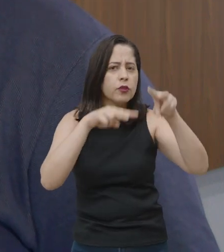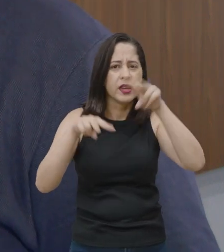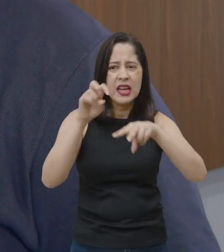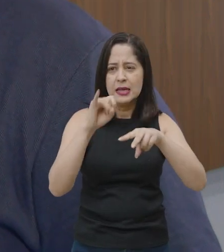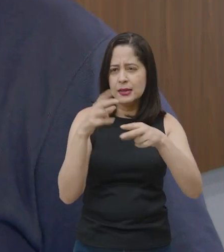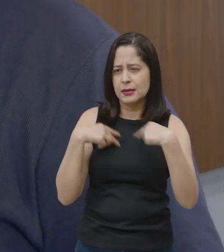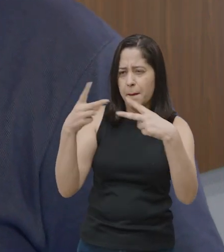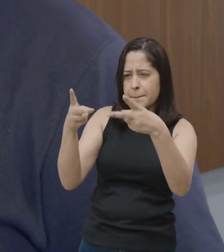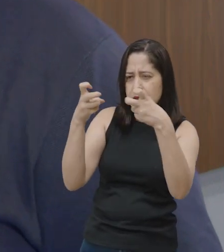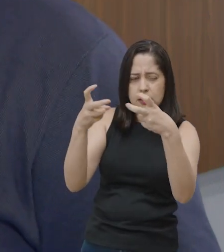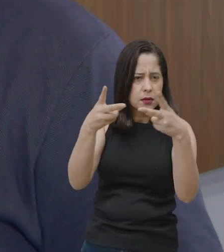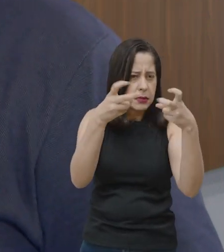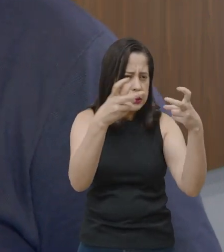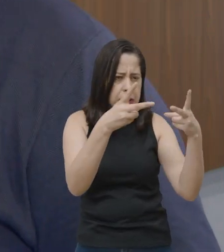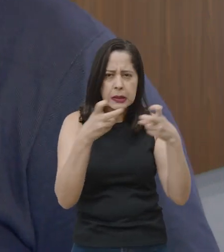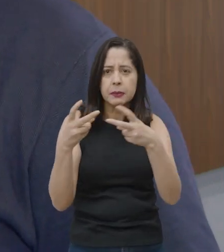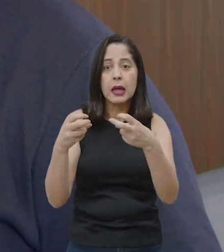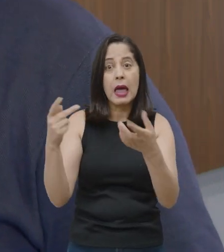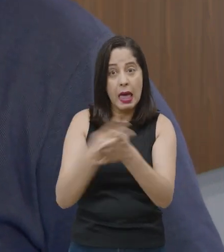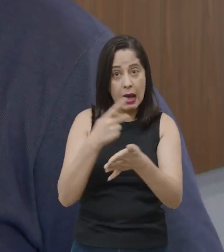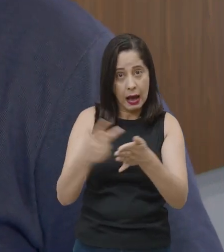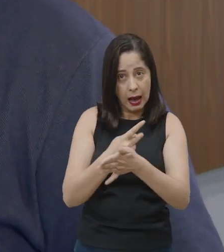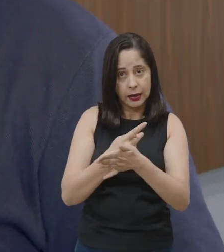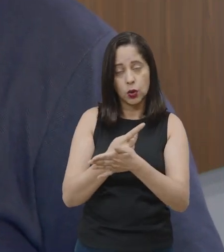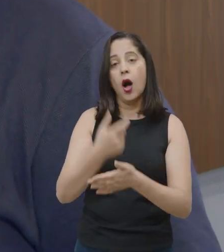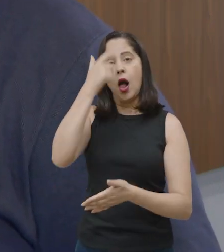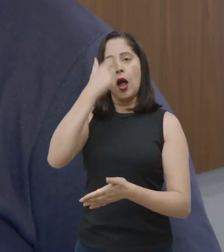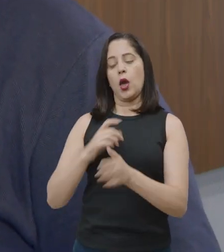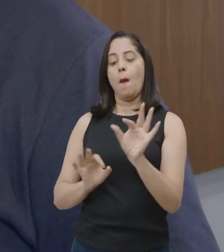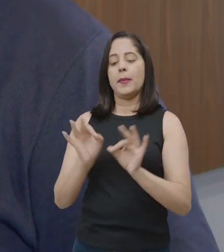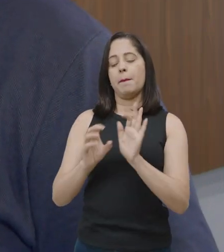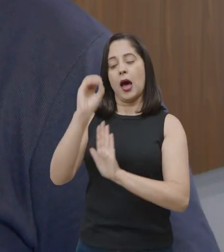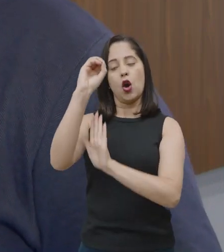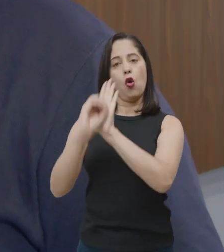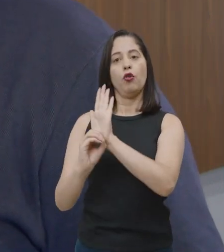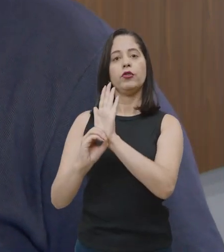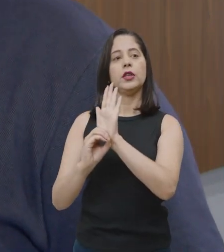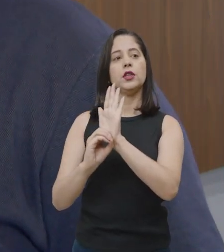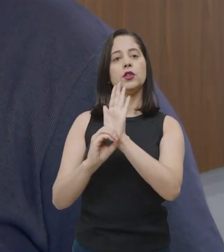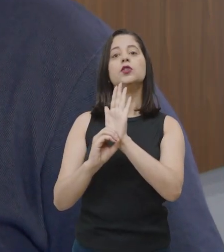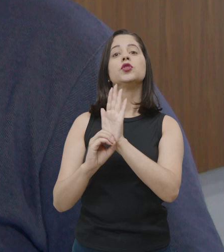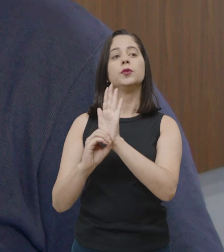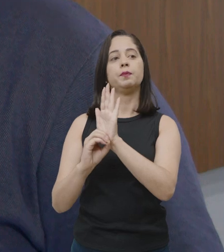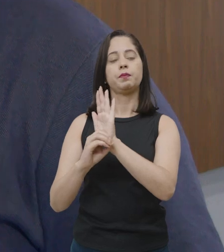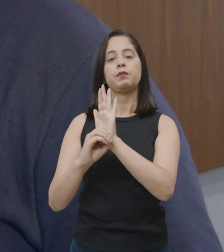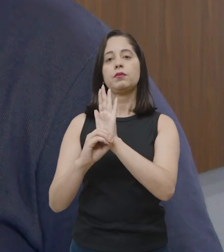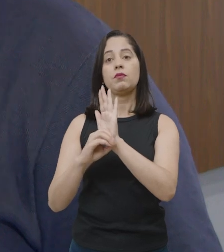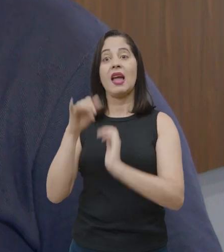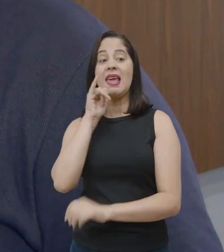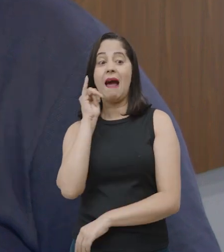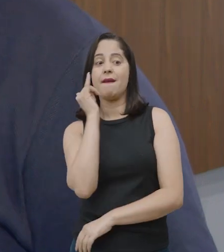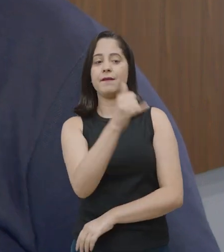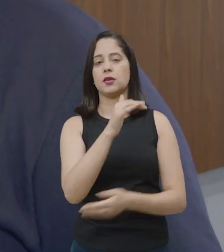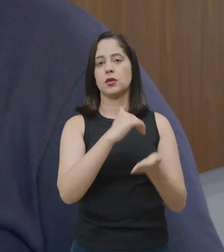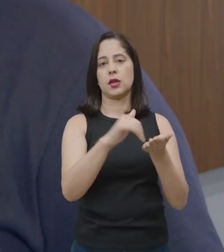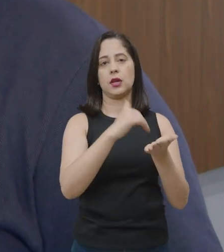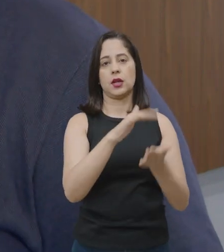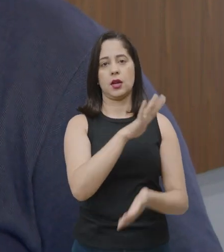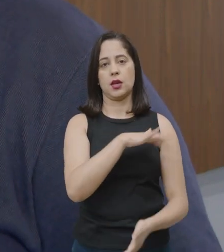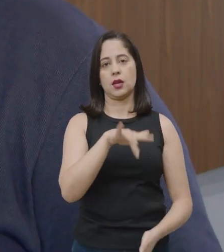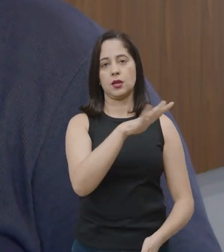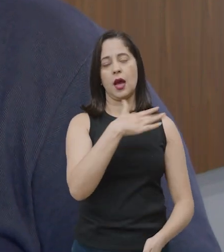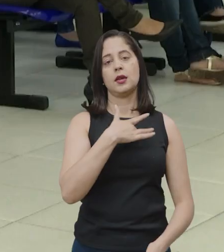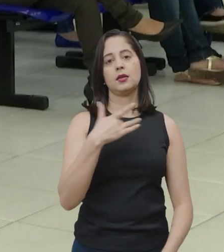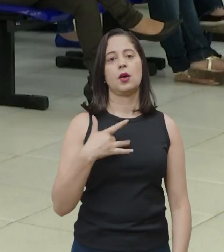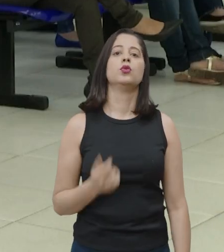as demandas. Conforme a gente pega as demandas, as denúncias, torna-se ofício e a gente já notifica automaticamente a